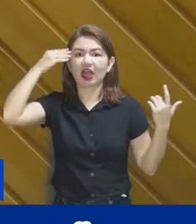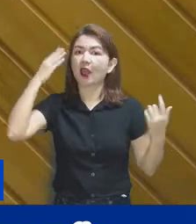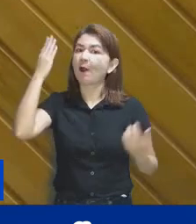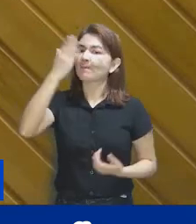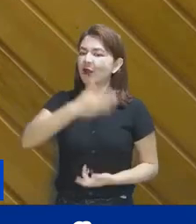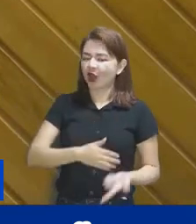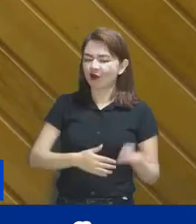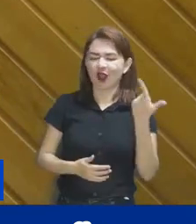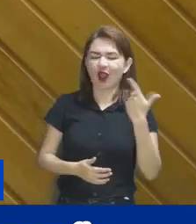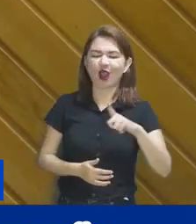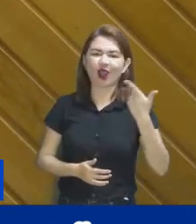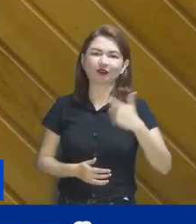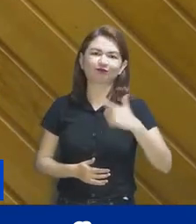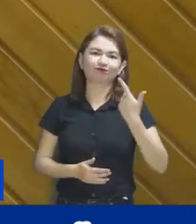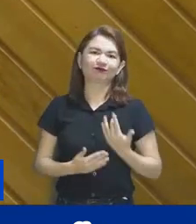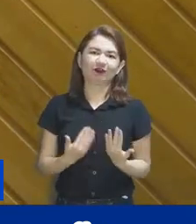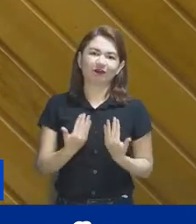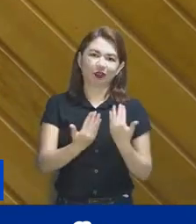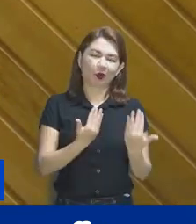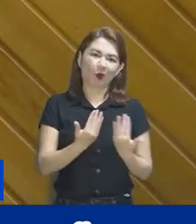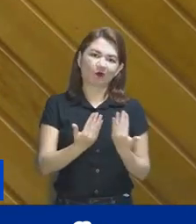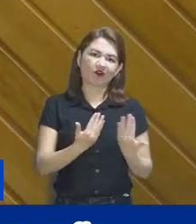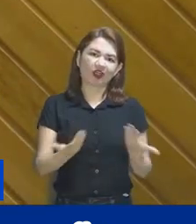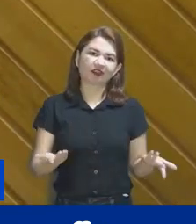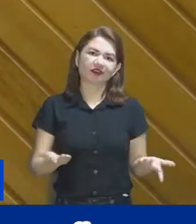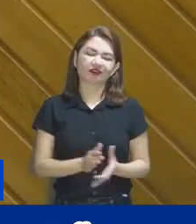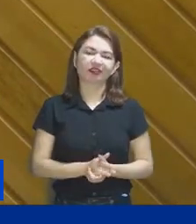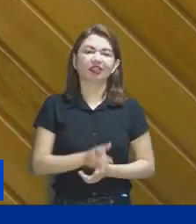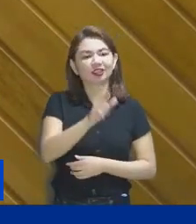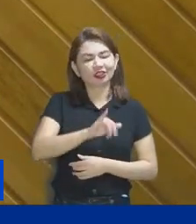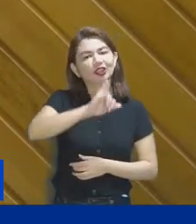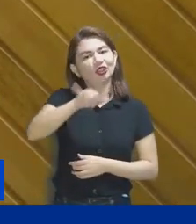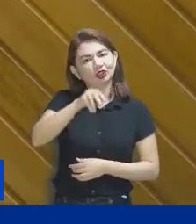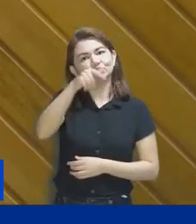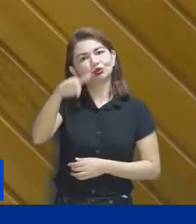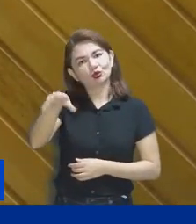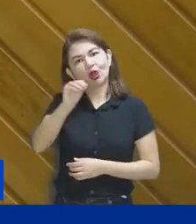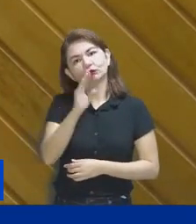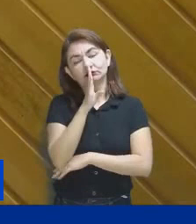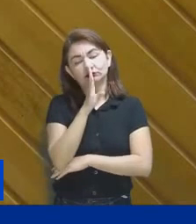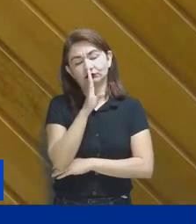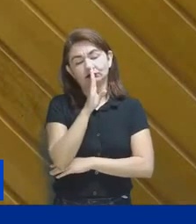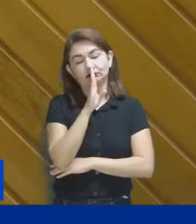que ficou silente João Diomedes no momento da apreensão. Isso está...